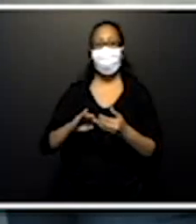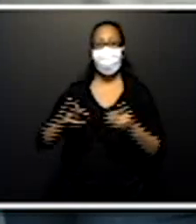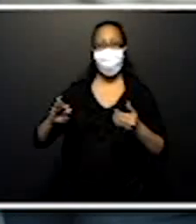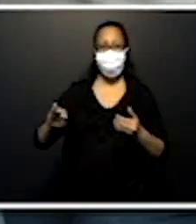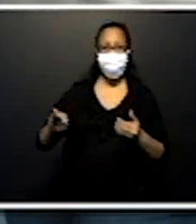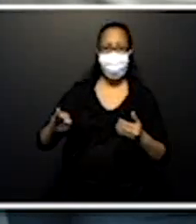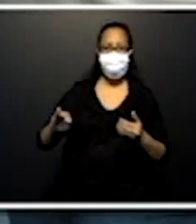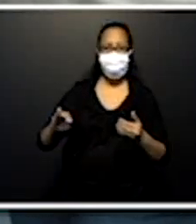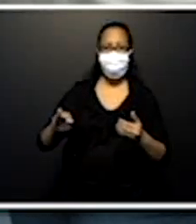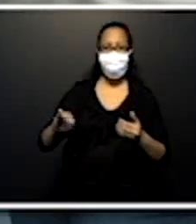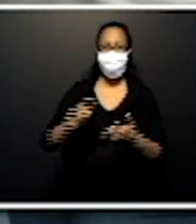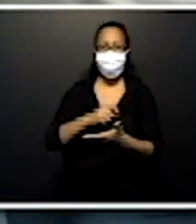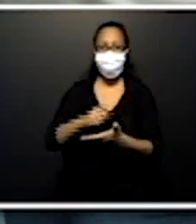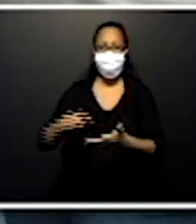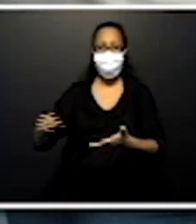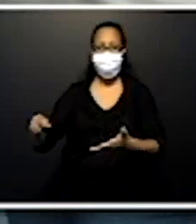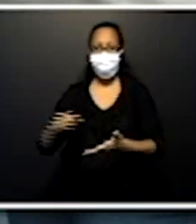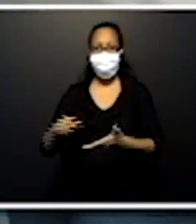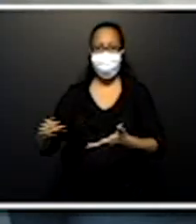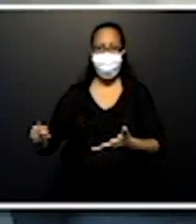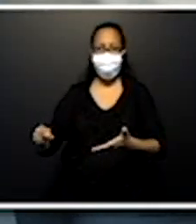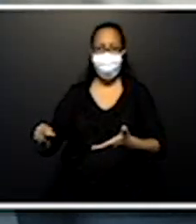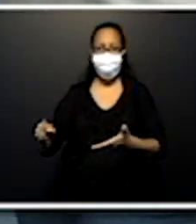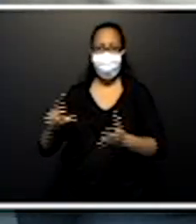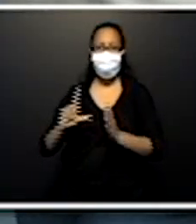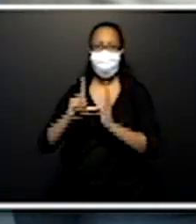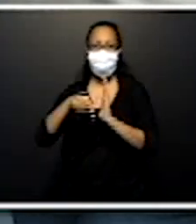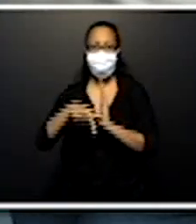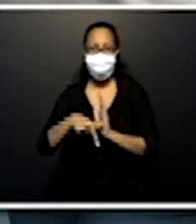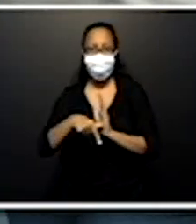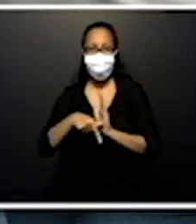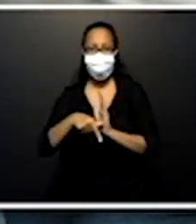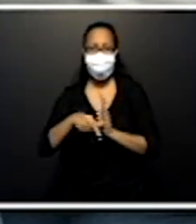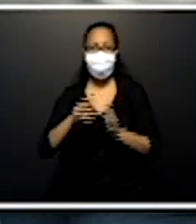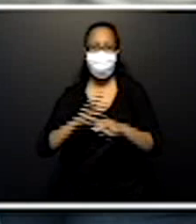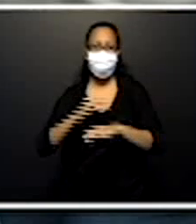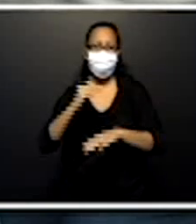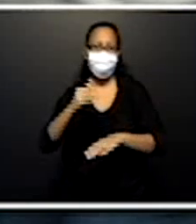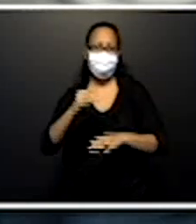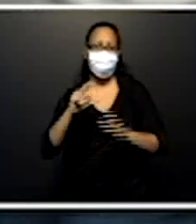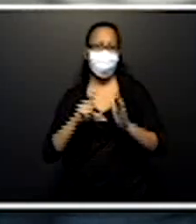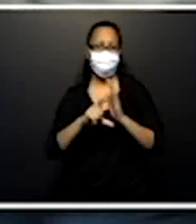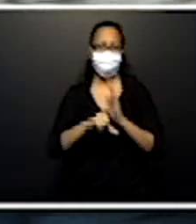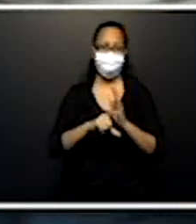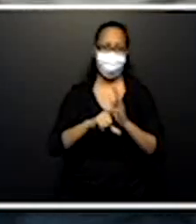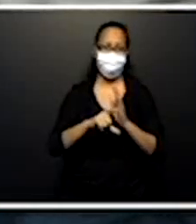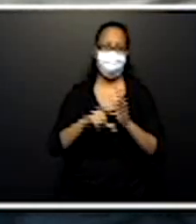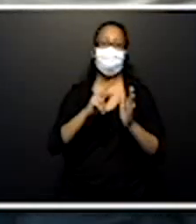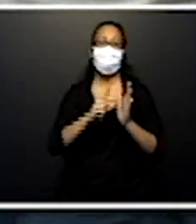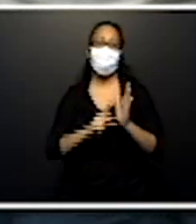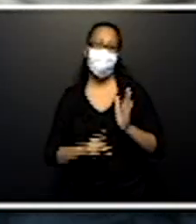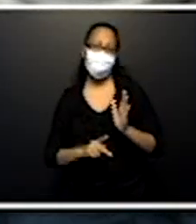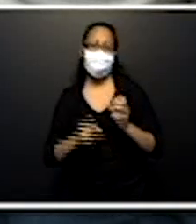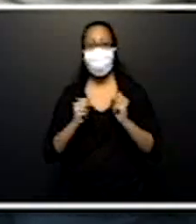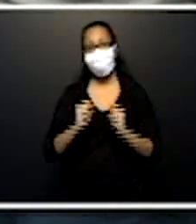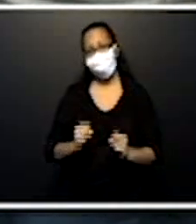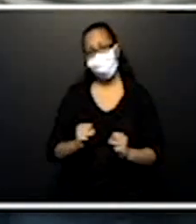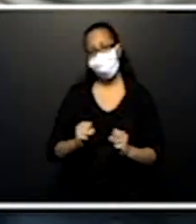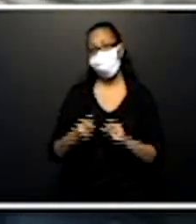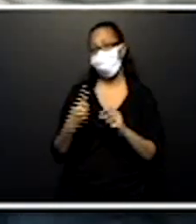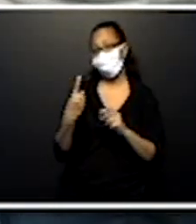eu estou escrevendo, e em seguida vem mais uma estrofe. Um poema pode ter uma ou várias estrofes,